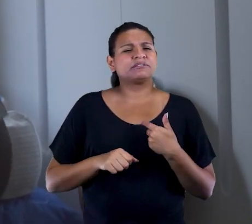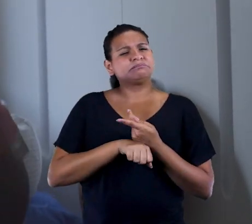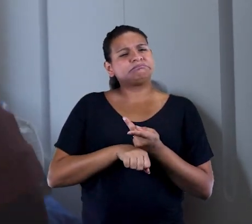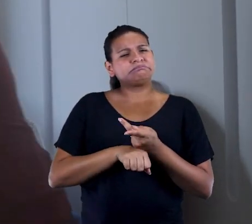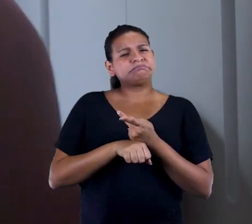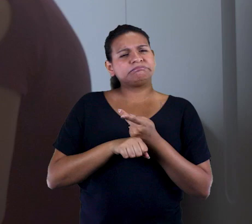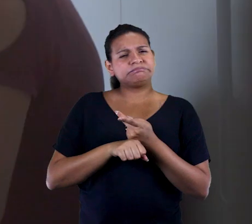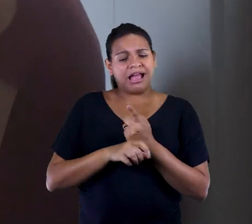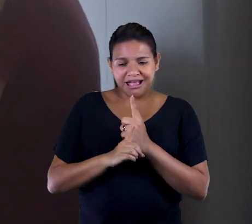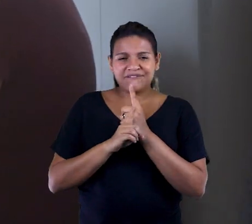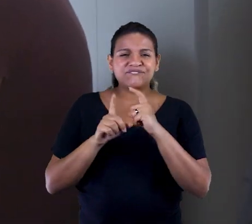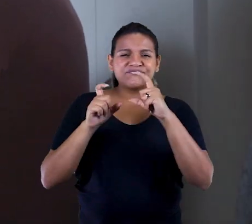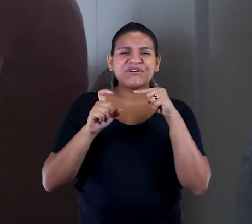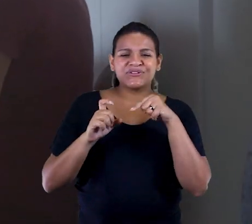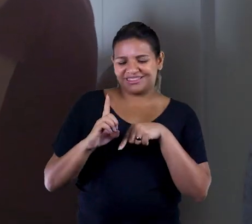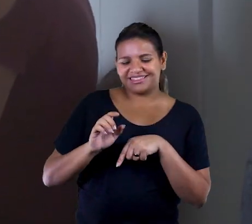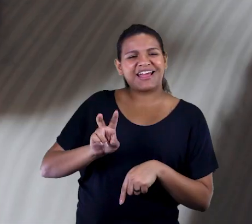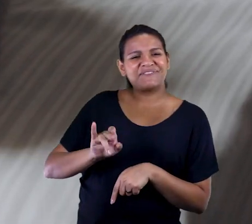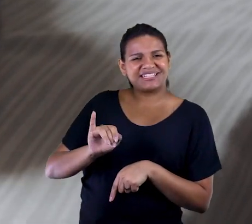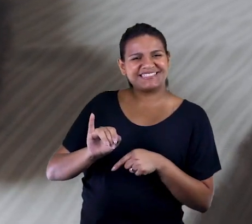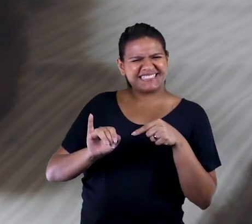com a fotinho do Davi. Cadê o Davi?